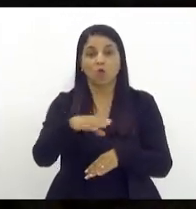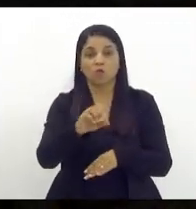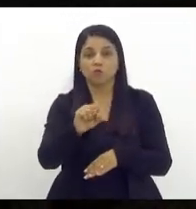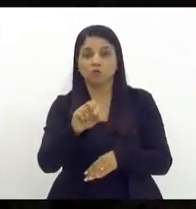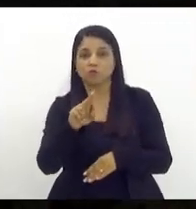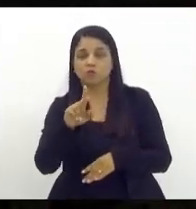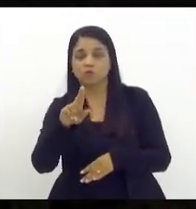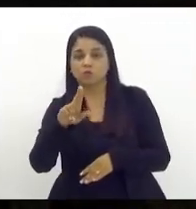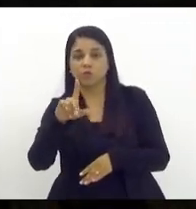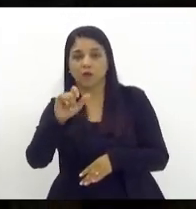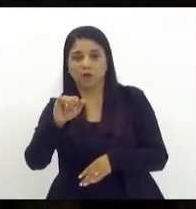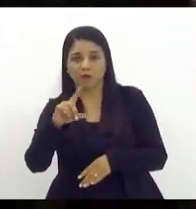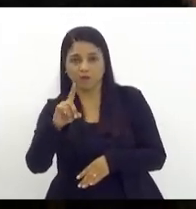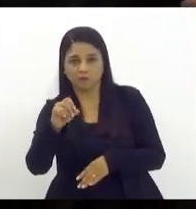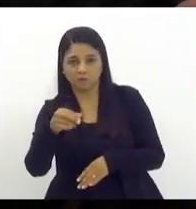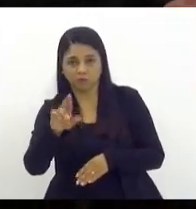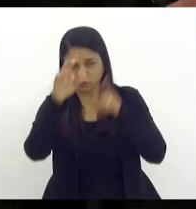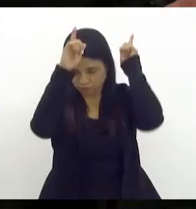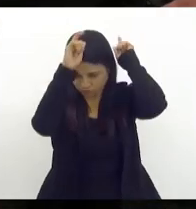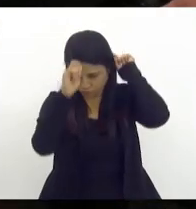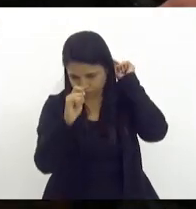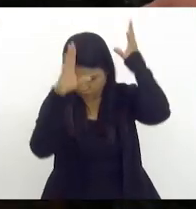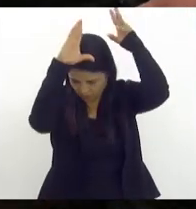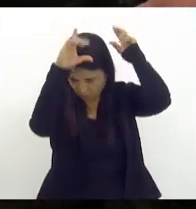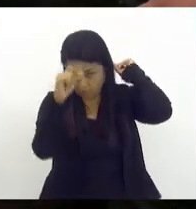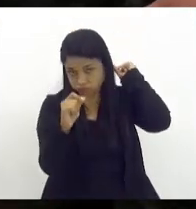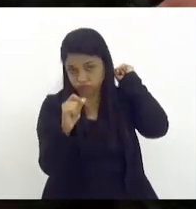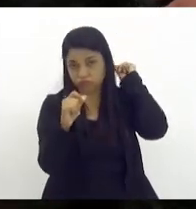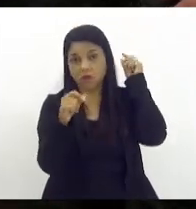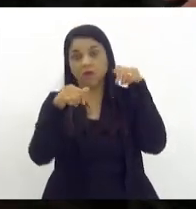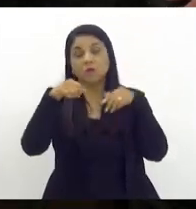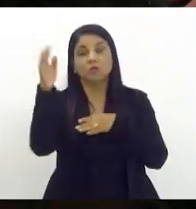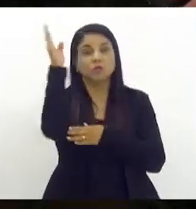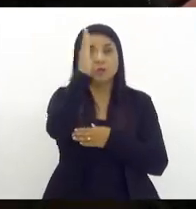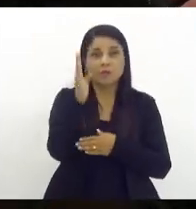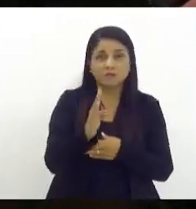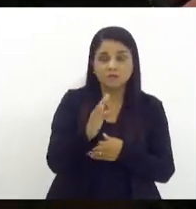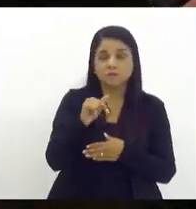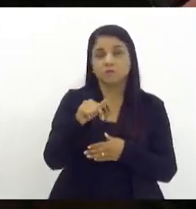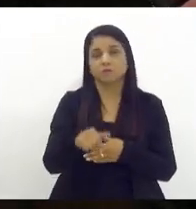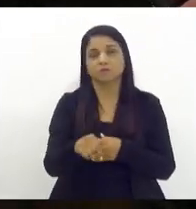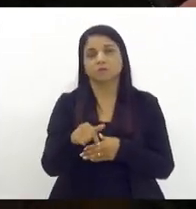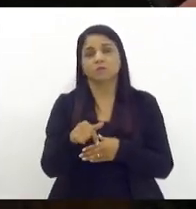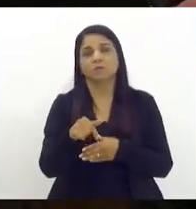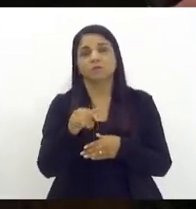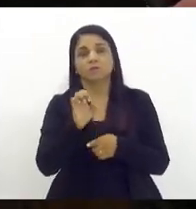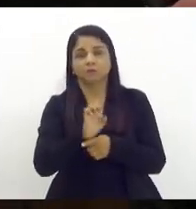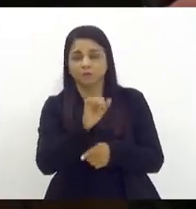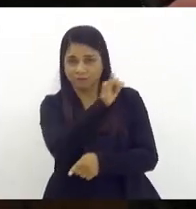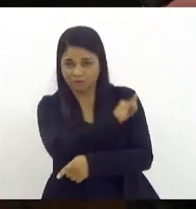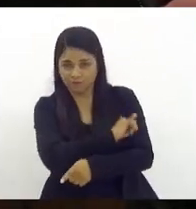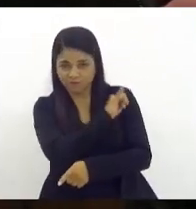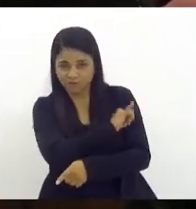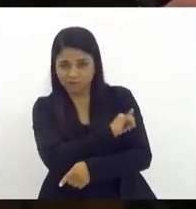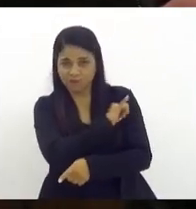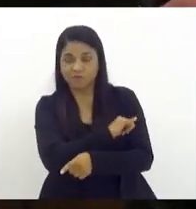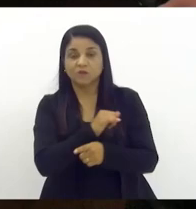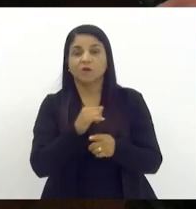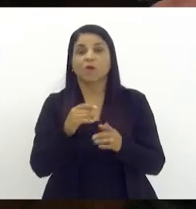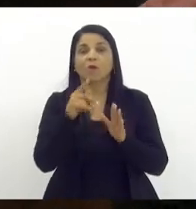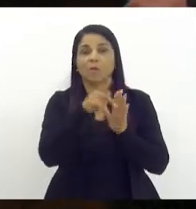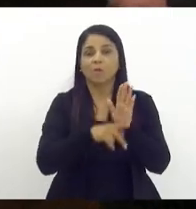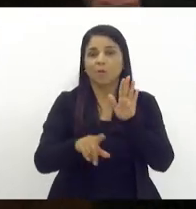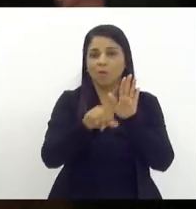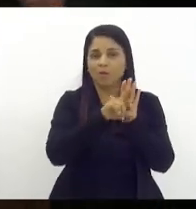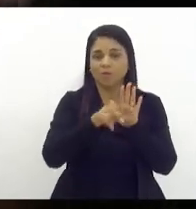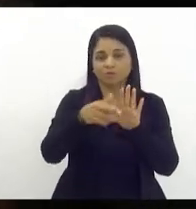aqui instalados no Brasil e no nosso estado do Rio de Janeiro. Dizer que esse projeto de resolução muito